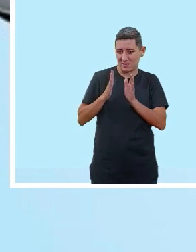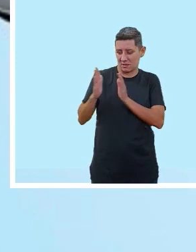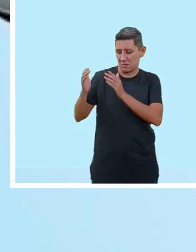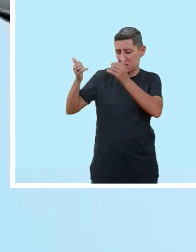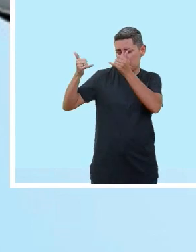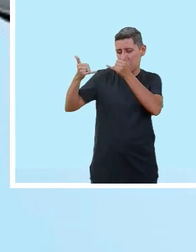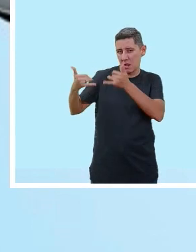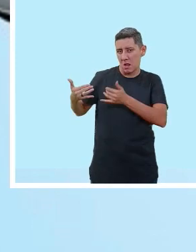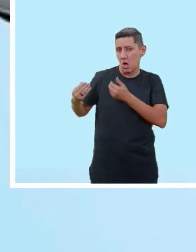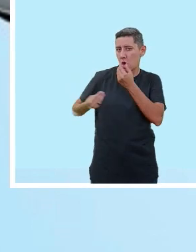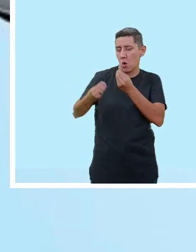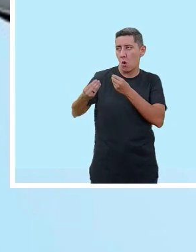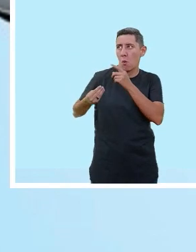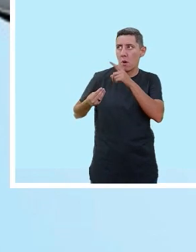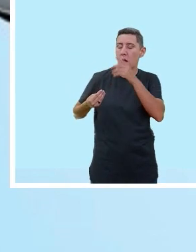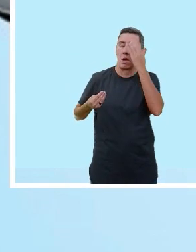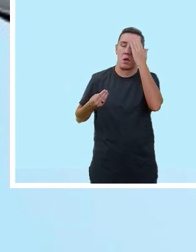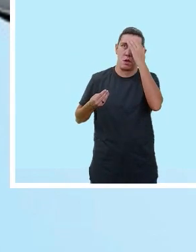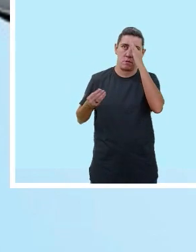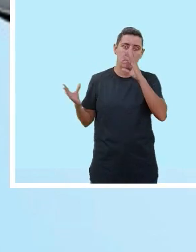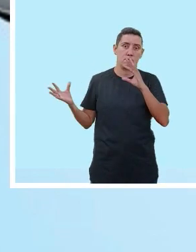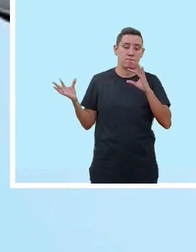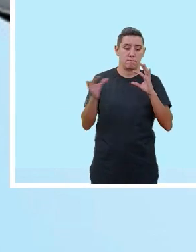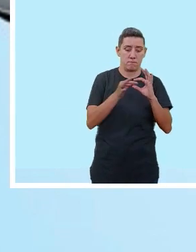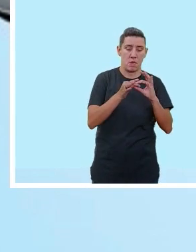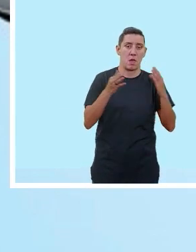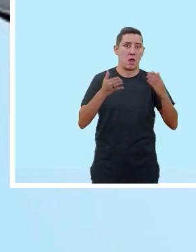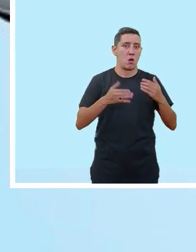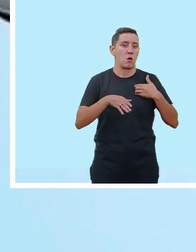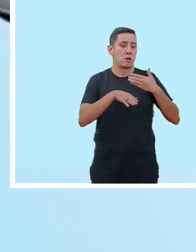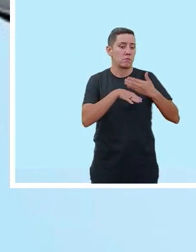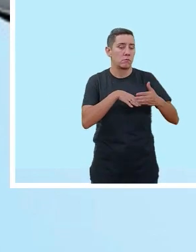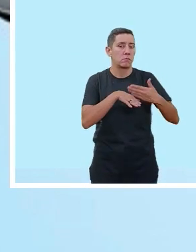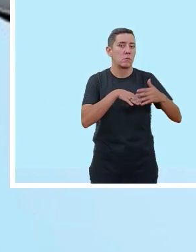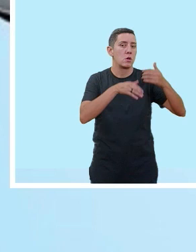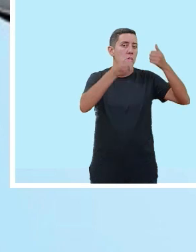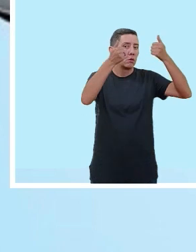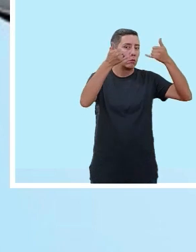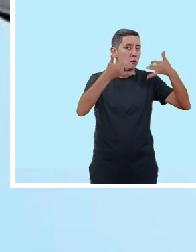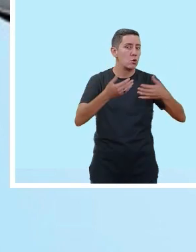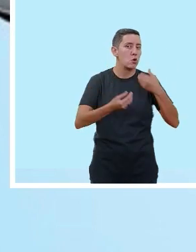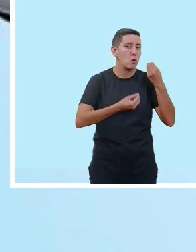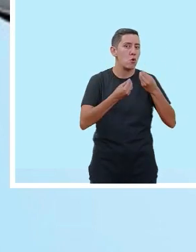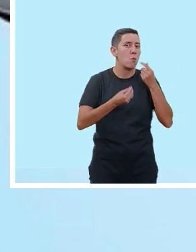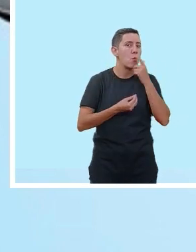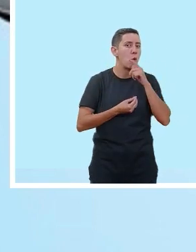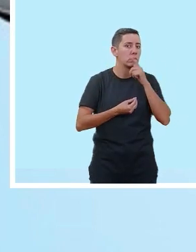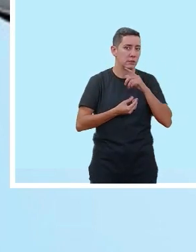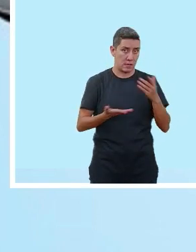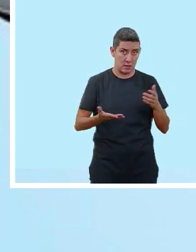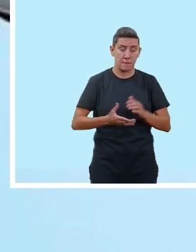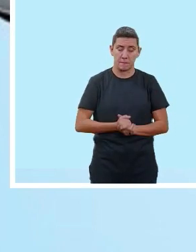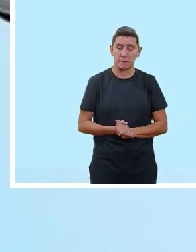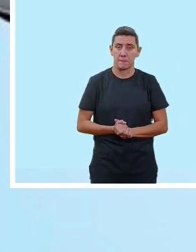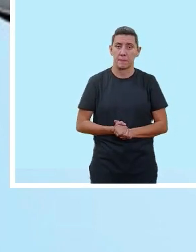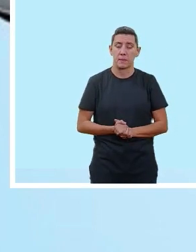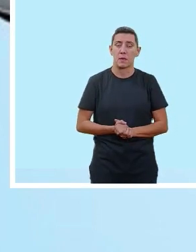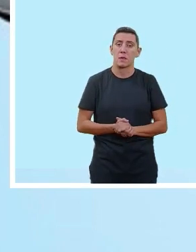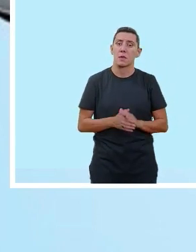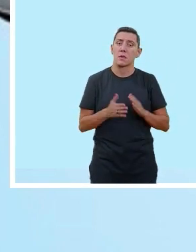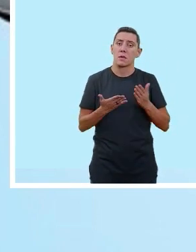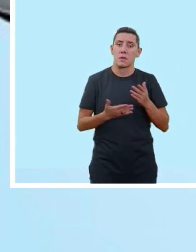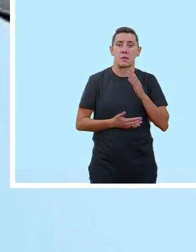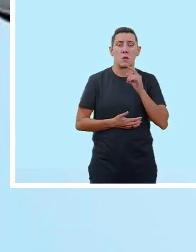carbono. Então vamos avançar um pouquinho mais sobre como isso acontece de forma prática, né? Então aqui um ponto